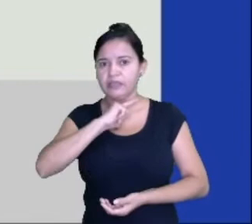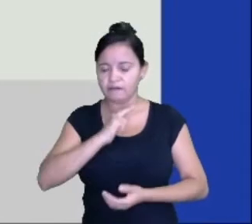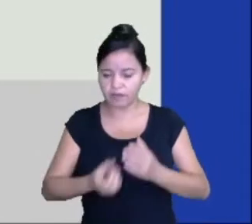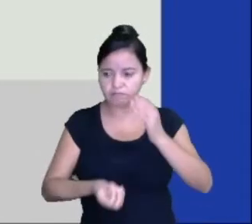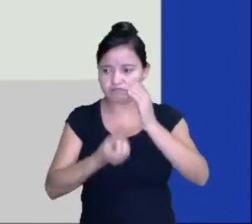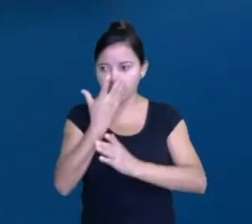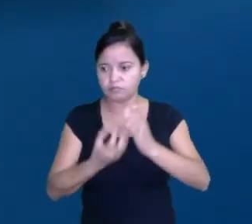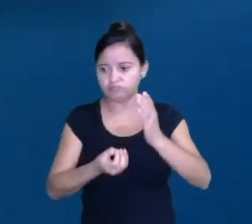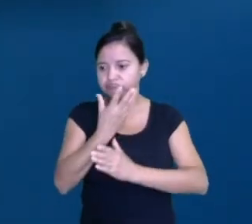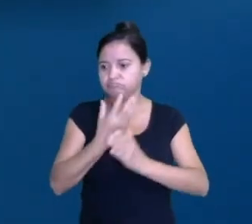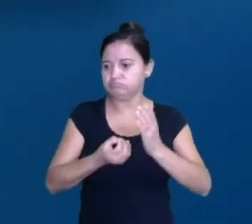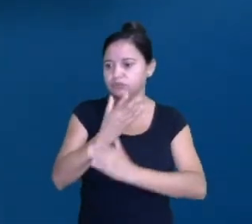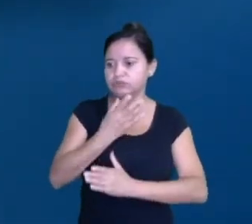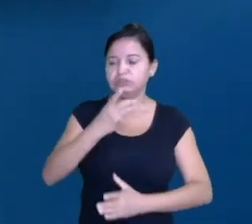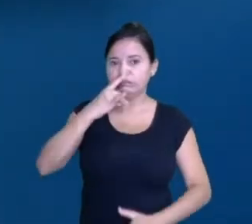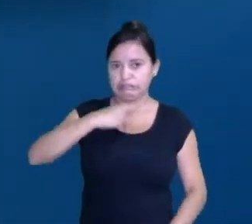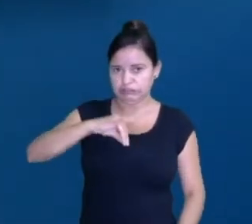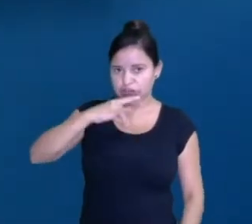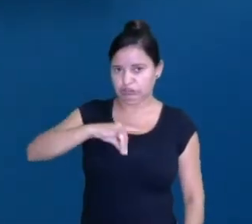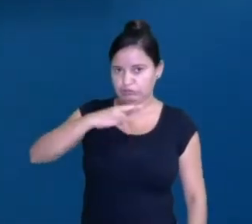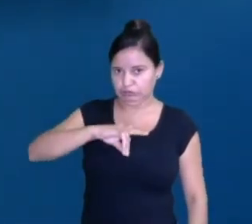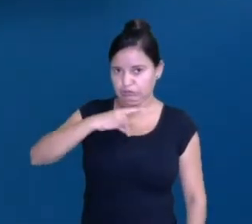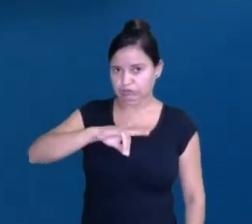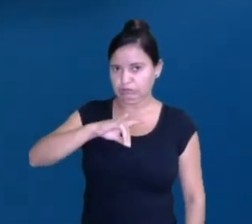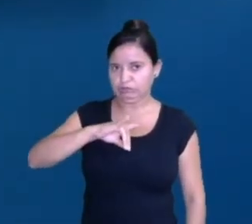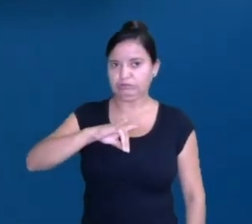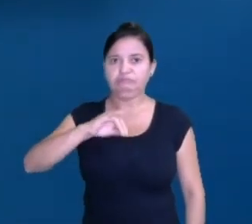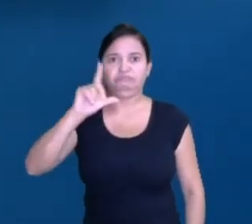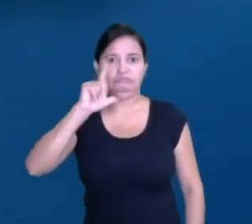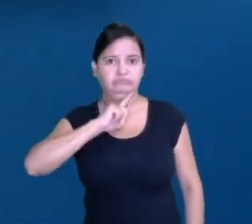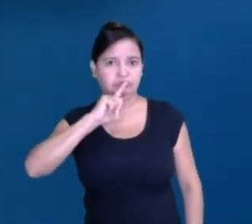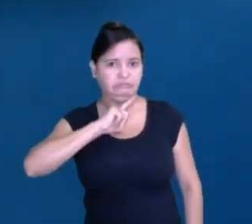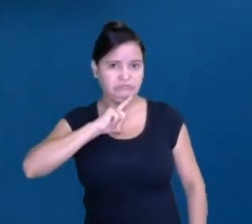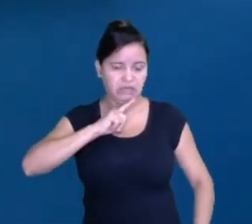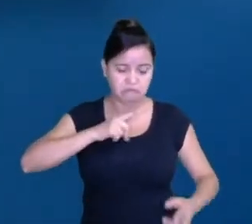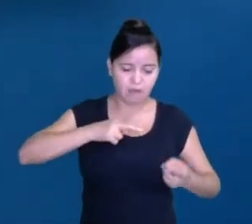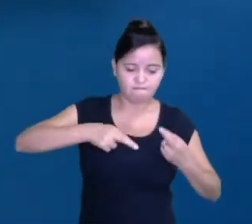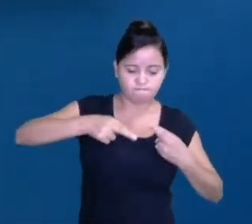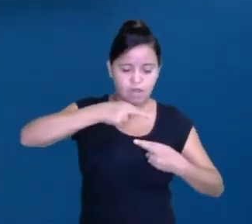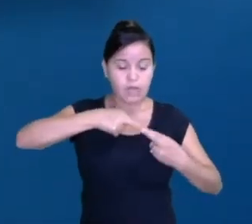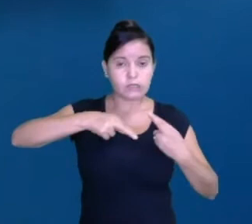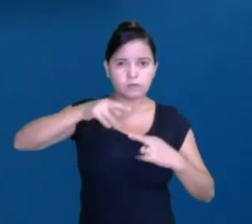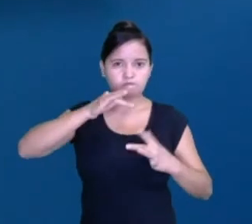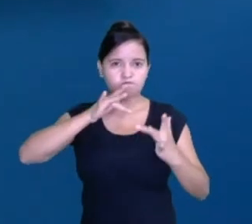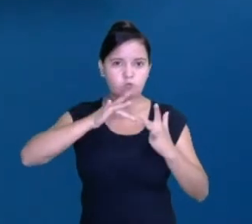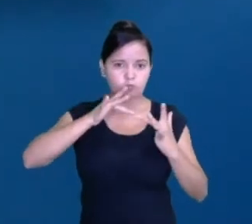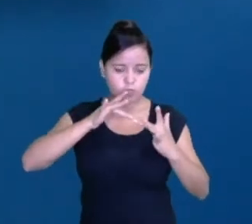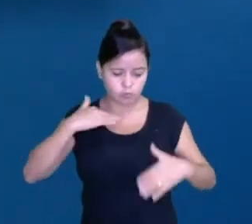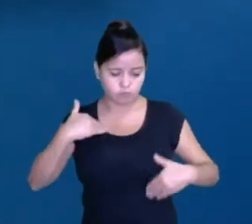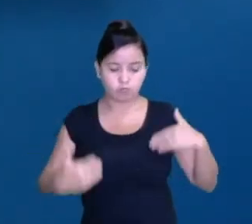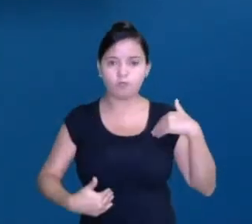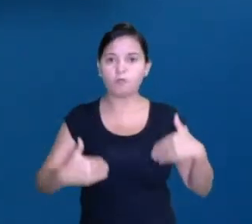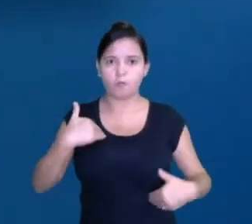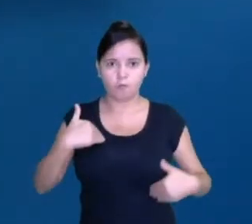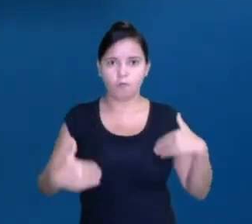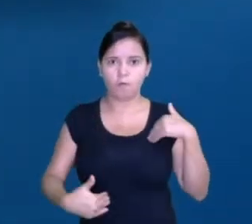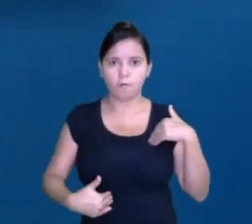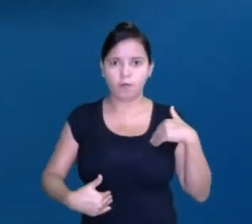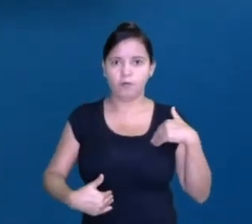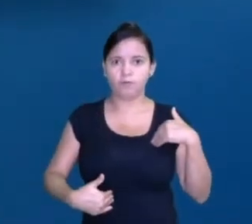Testosterona. Veja como isso tem uma relação extremamente intrínseca, extremamente envolvente. Eles estão sempre associados à questão